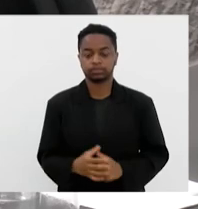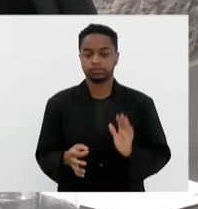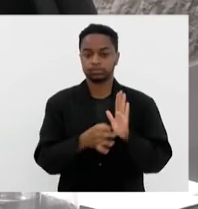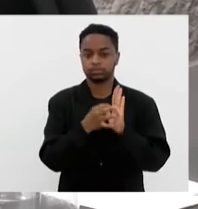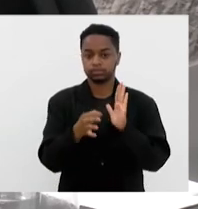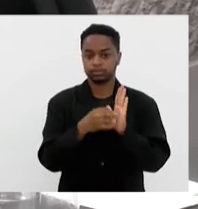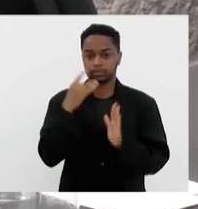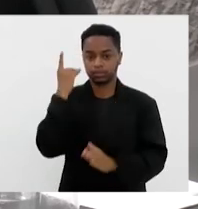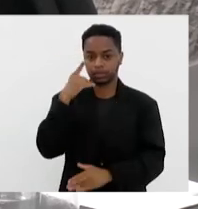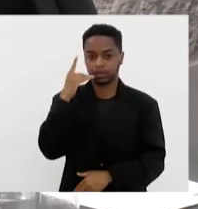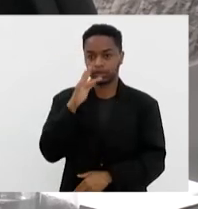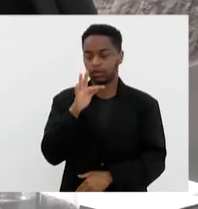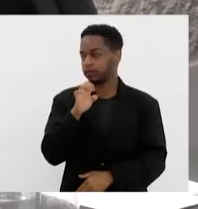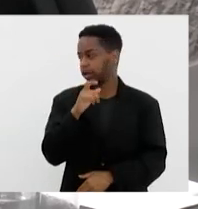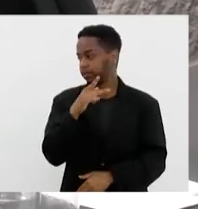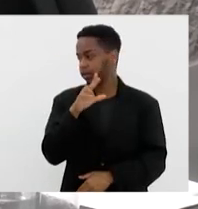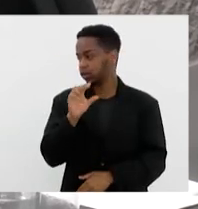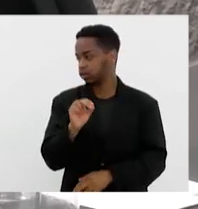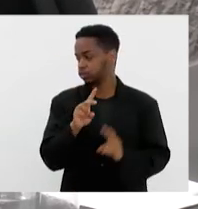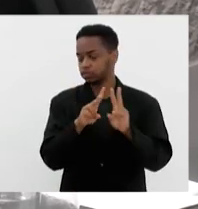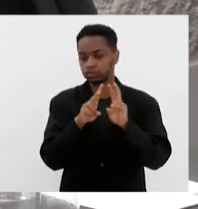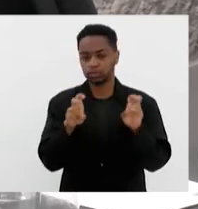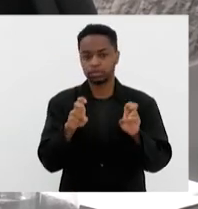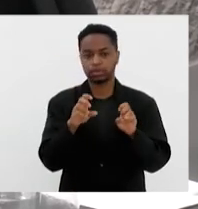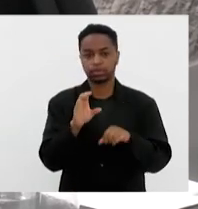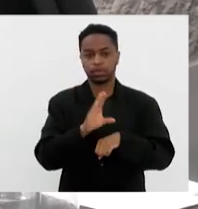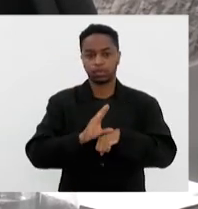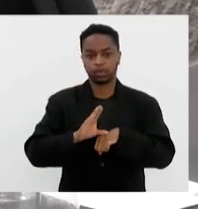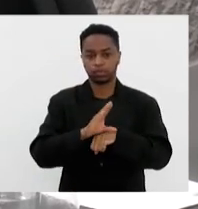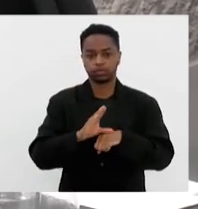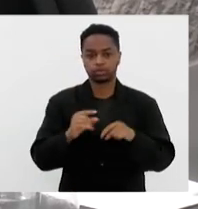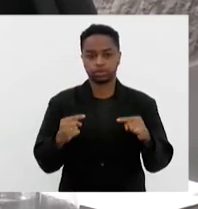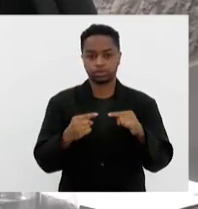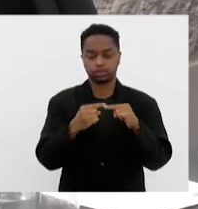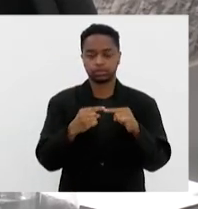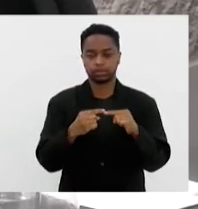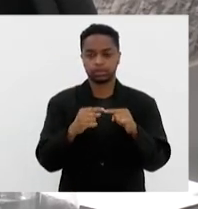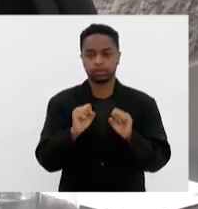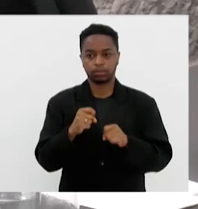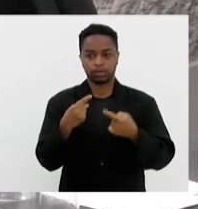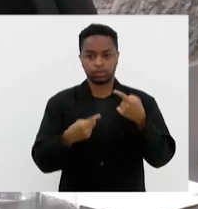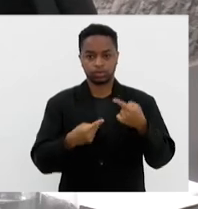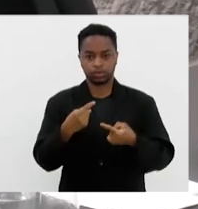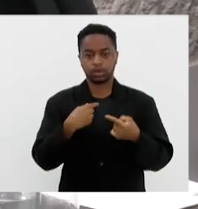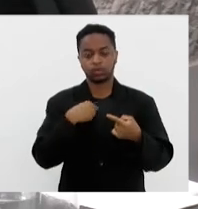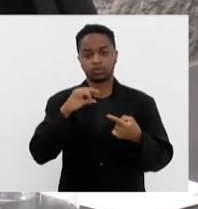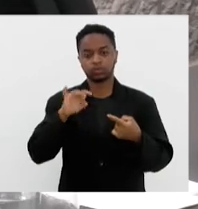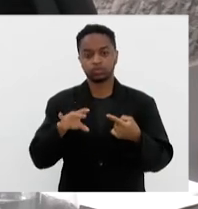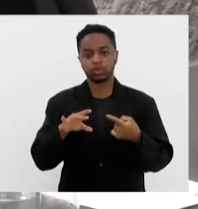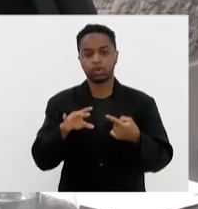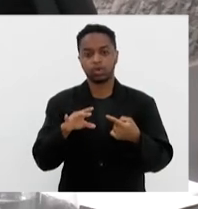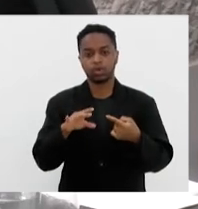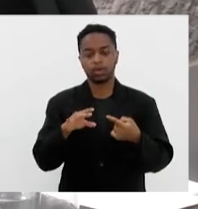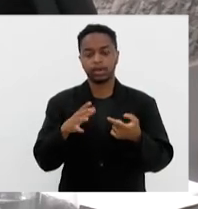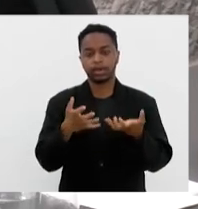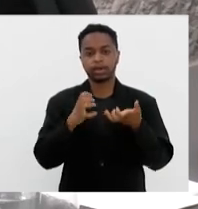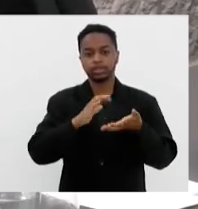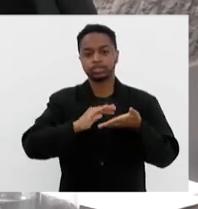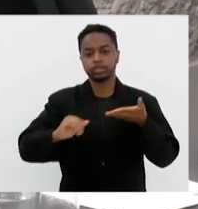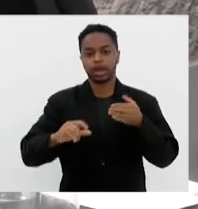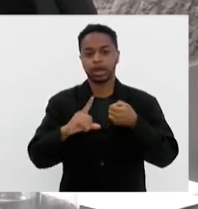Raves é pela constitucionalidade. Em discussão, eu faço só uma alusão aqui a suprimir o artigo